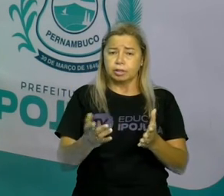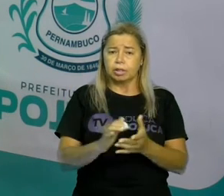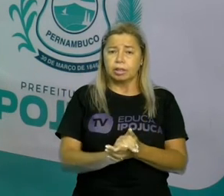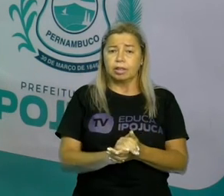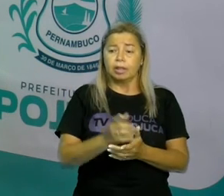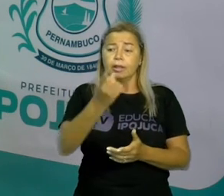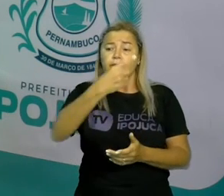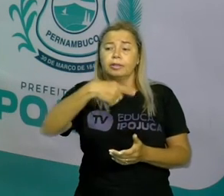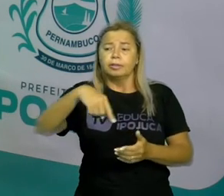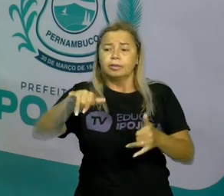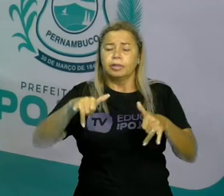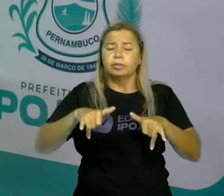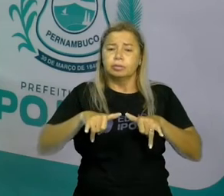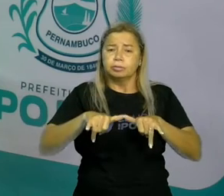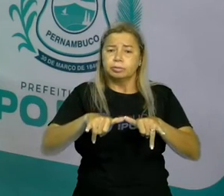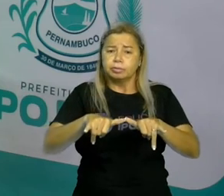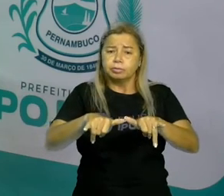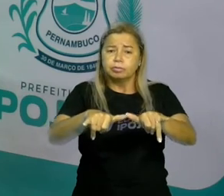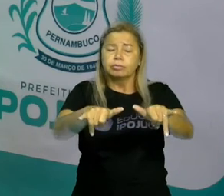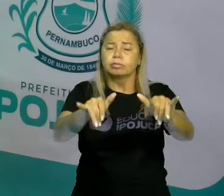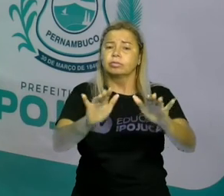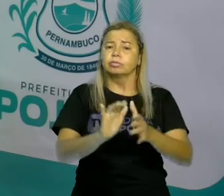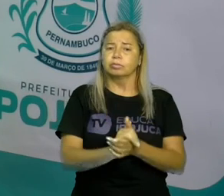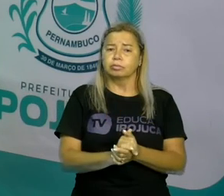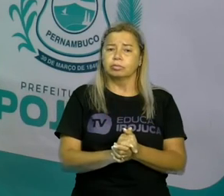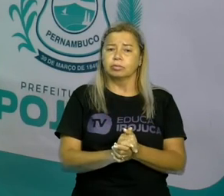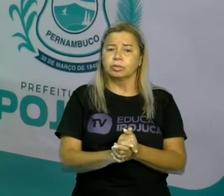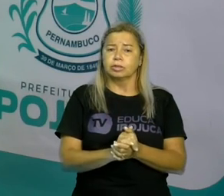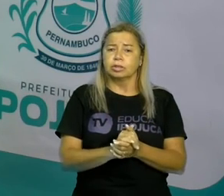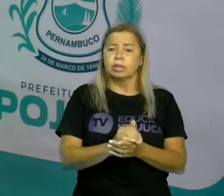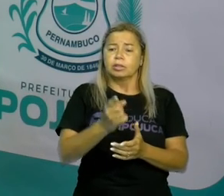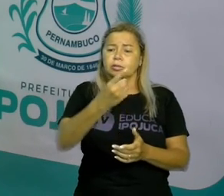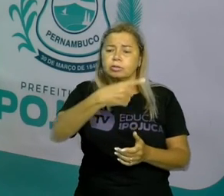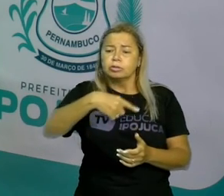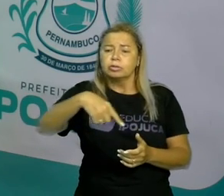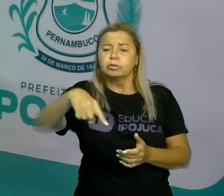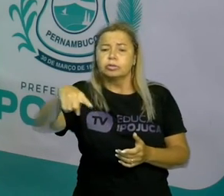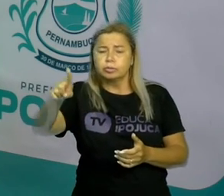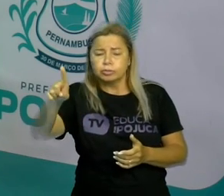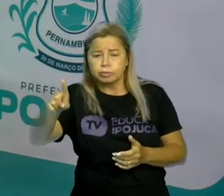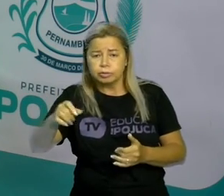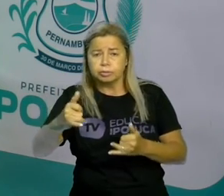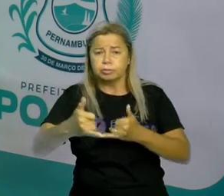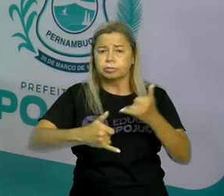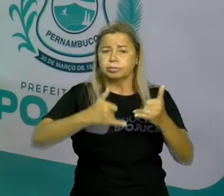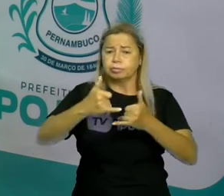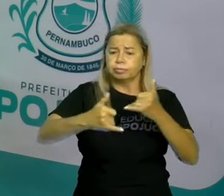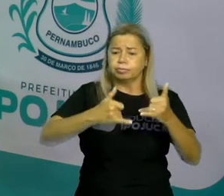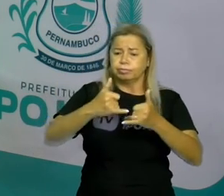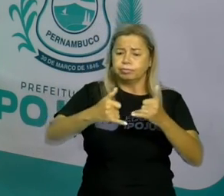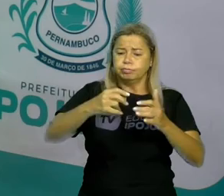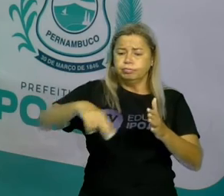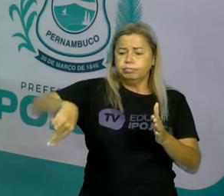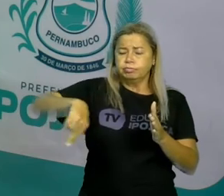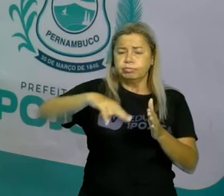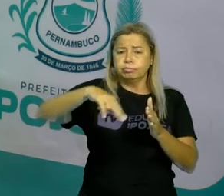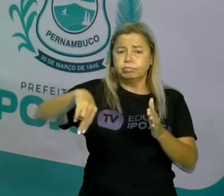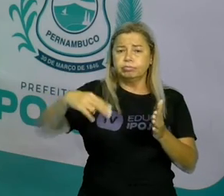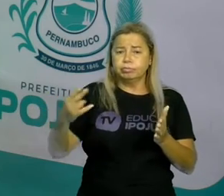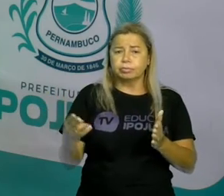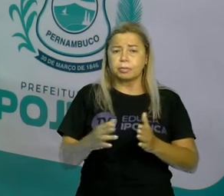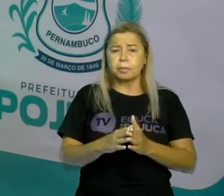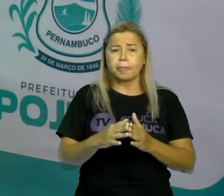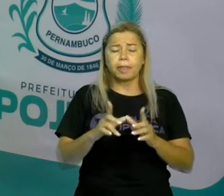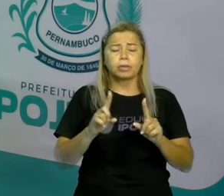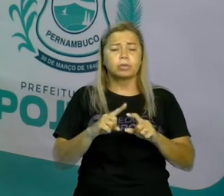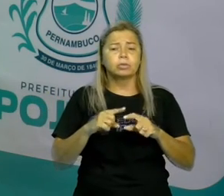ao supermercado, né, quando vamos a um parque de diversão. Então, todo o trajeto,